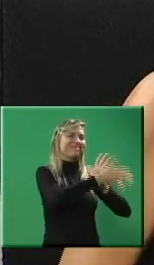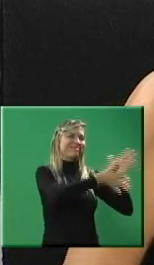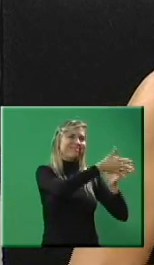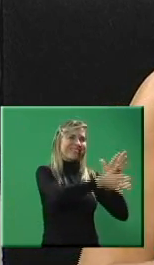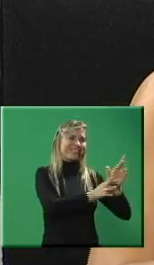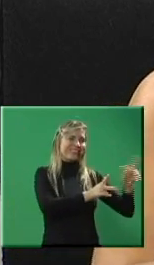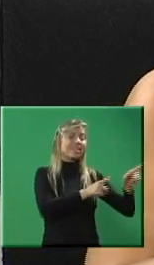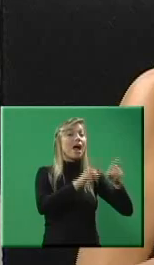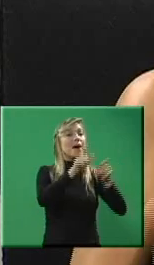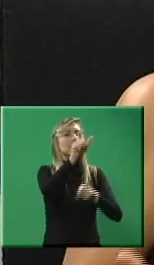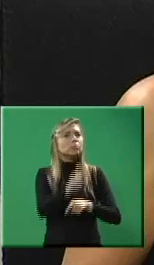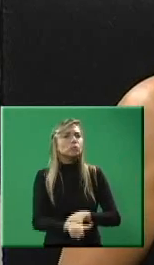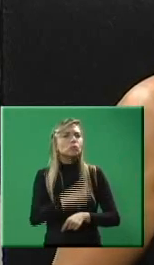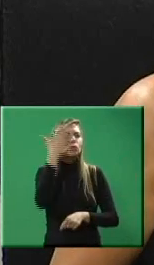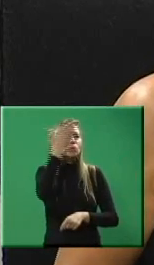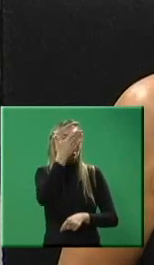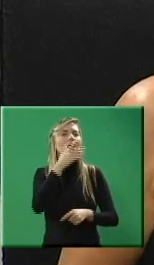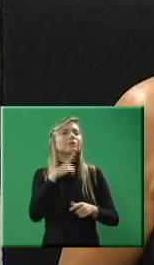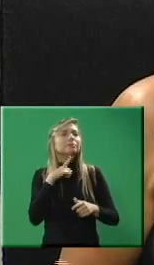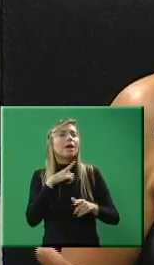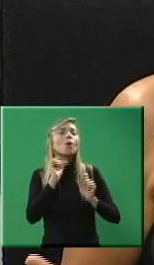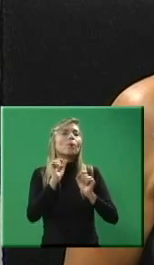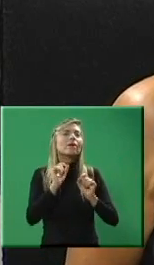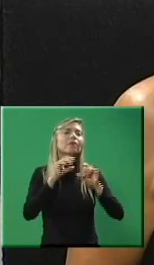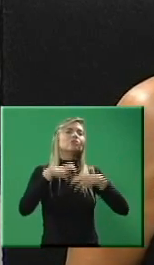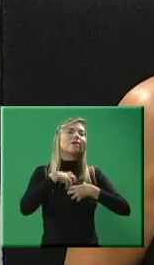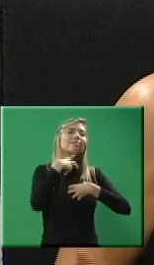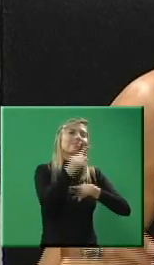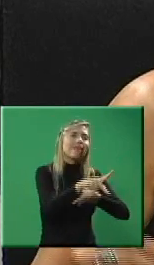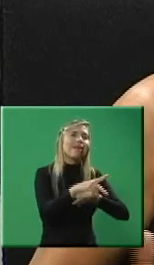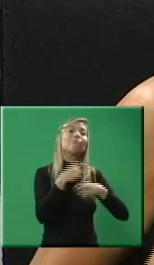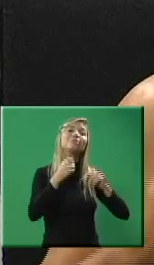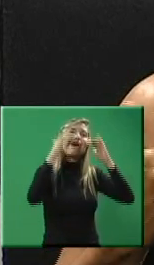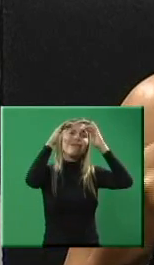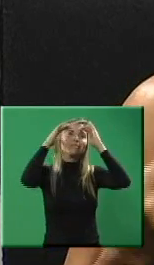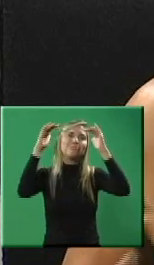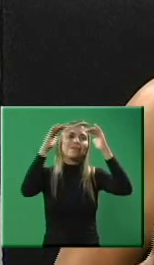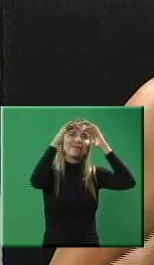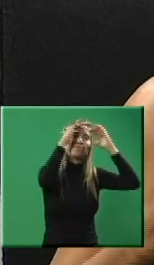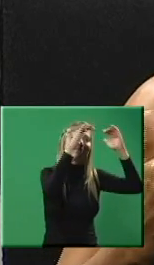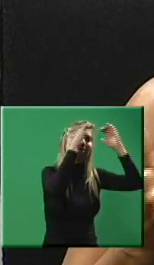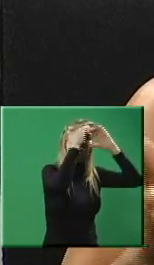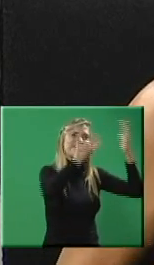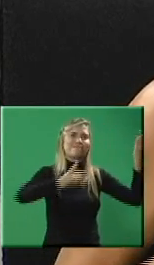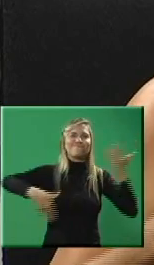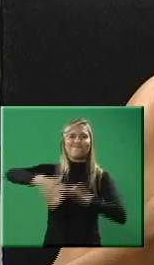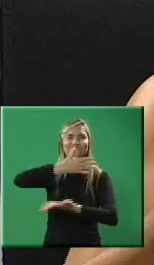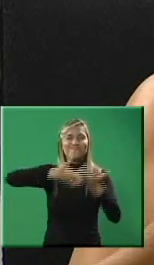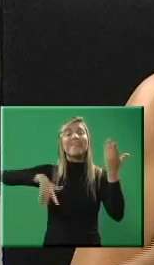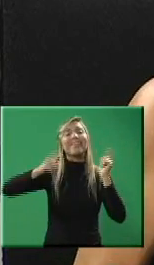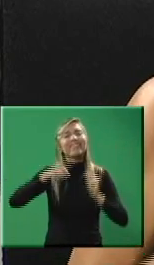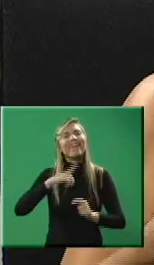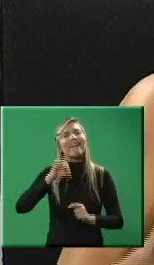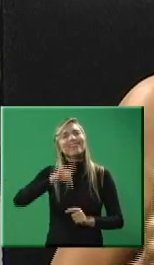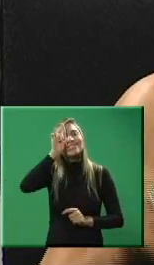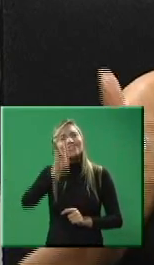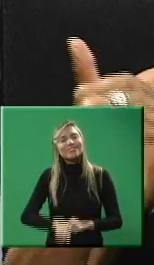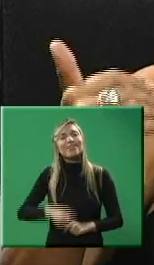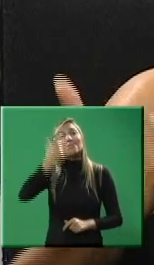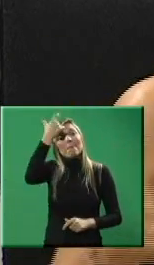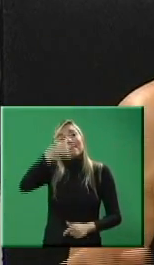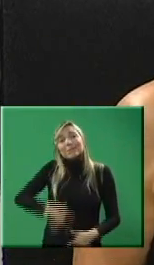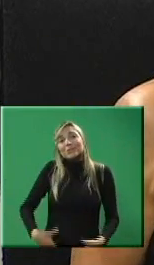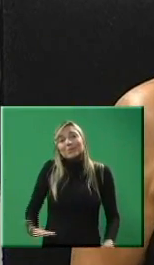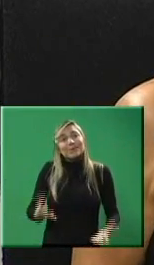e nós irmos construindo espaços de acessibilidade onde todos poderão ocupar